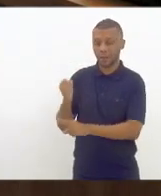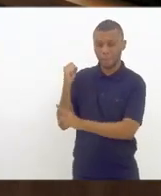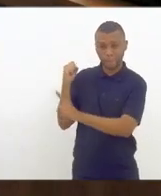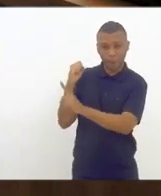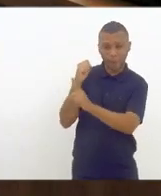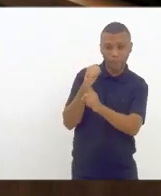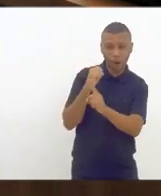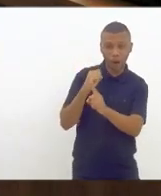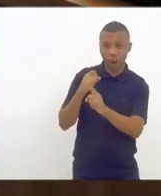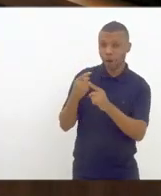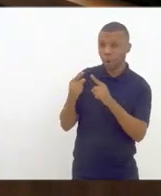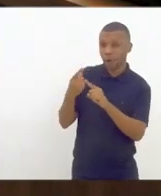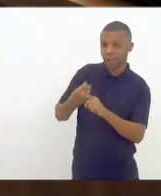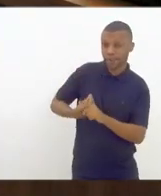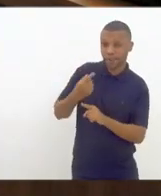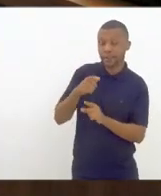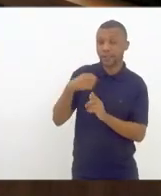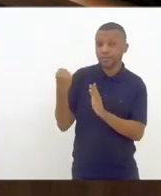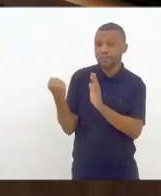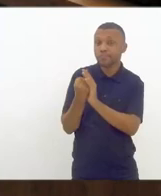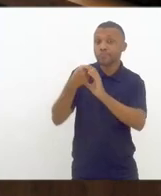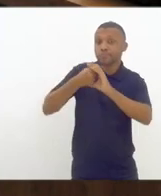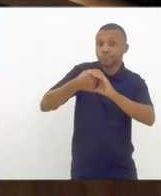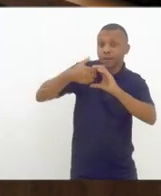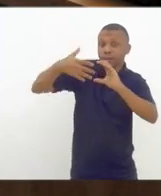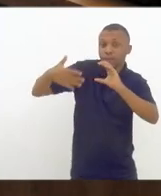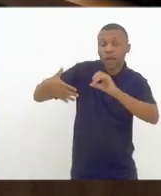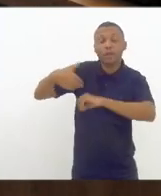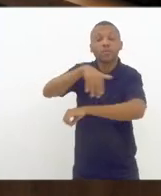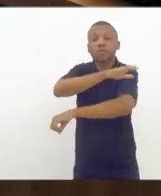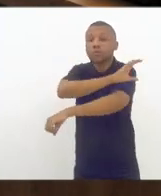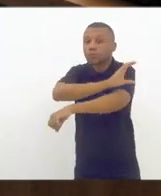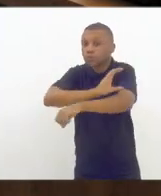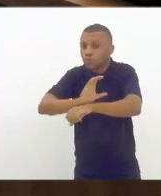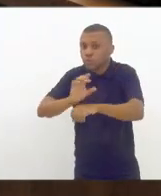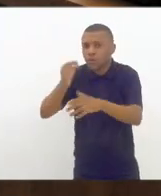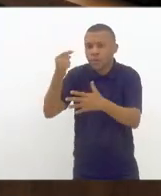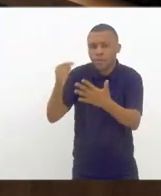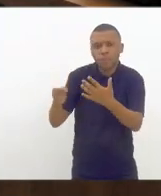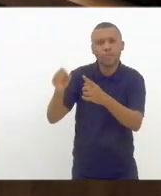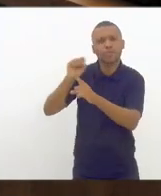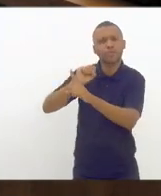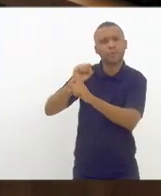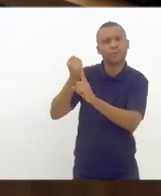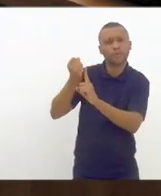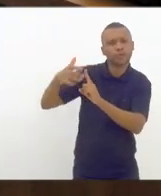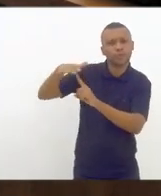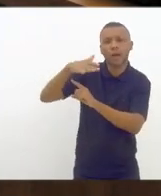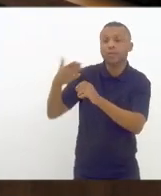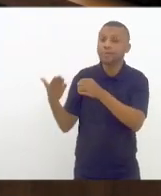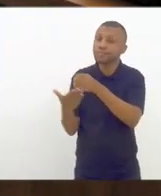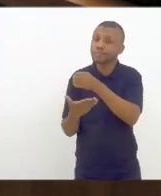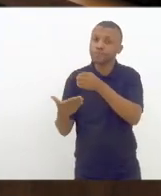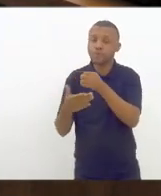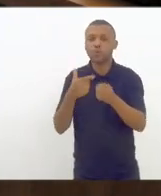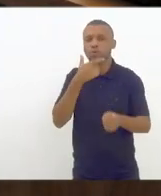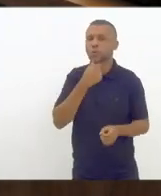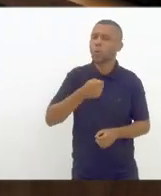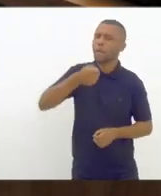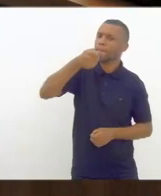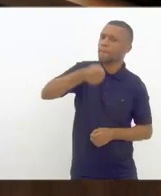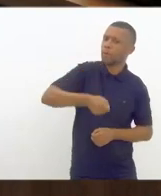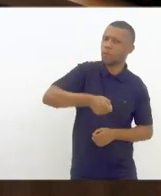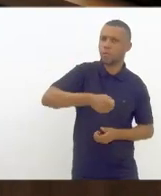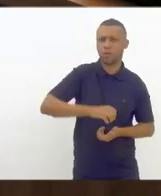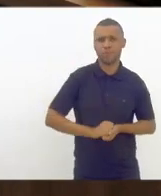vida, ele traz em si aspectos culturais, aspectos de uma sociedade pautada no patriarcalismo,